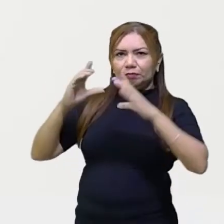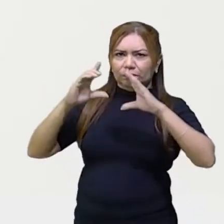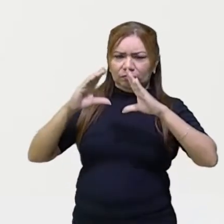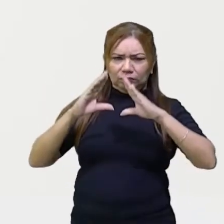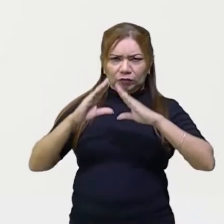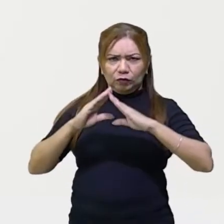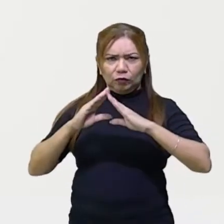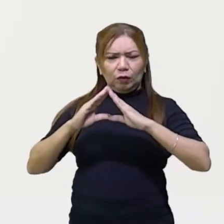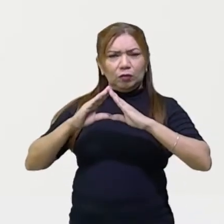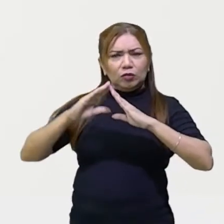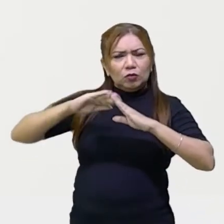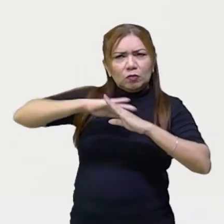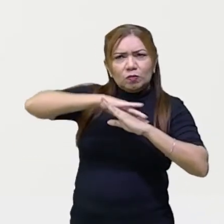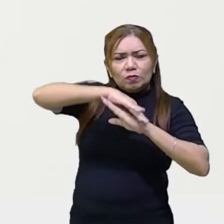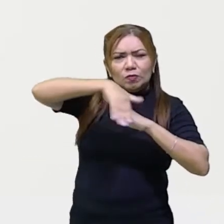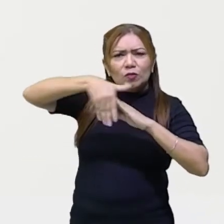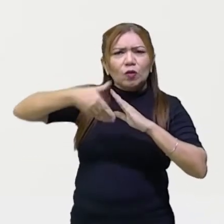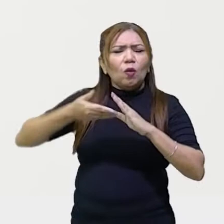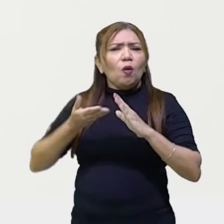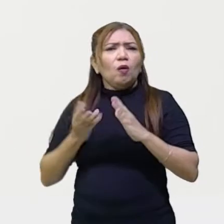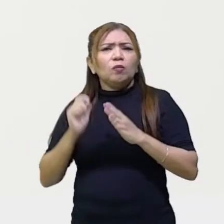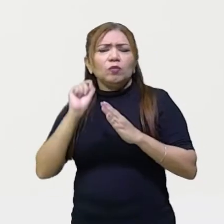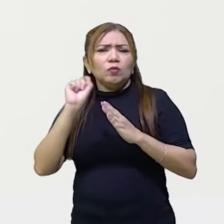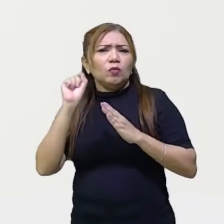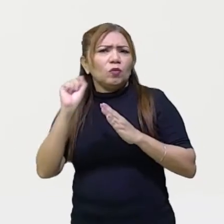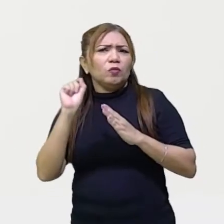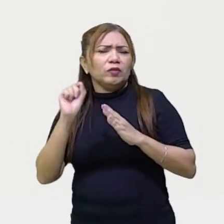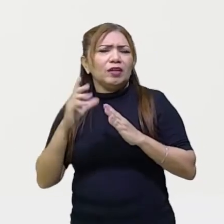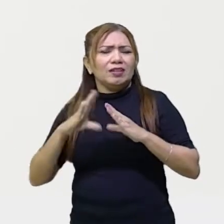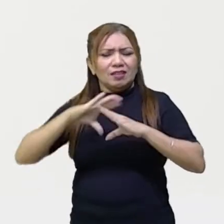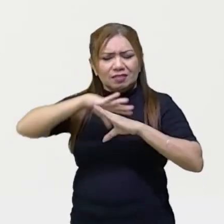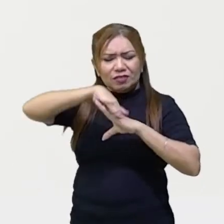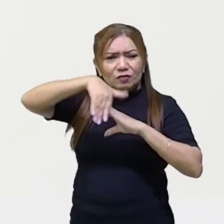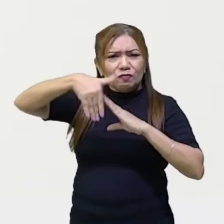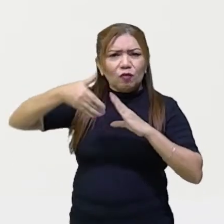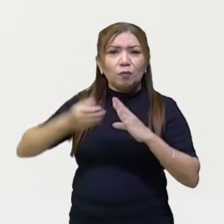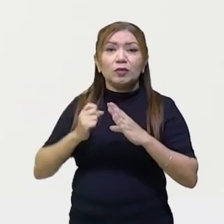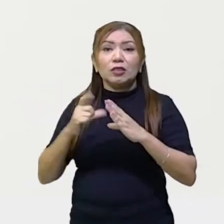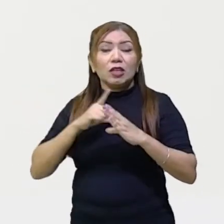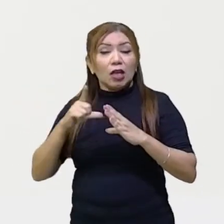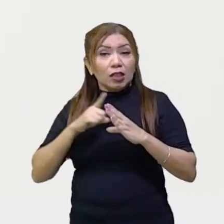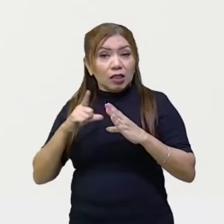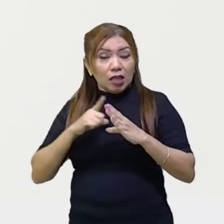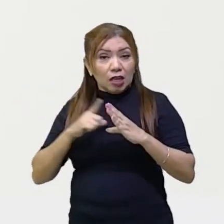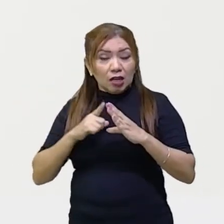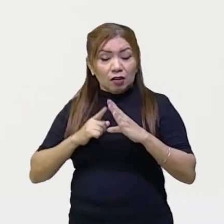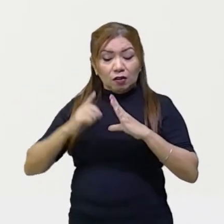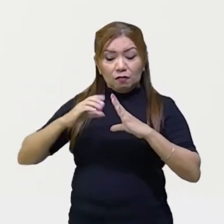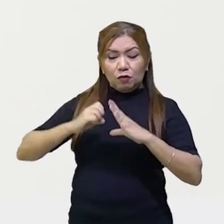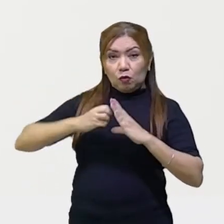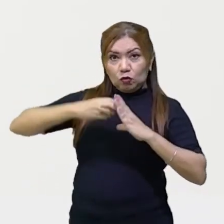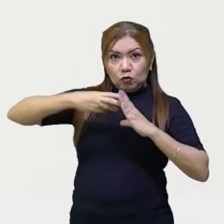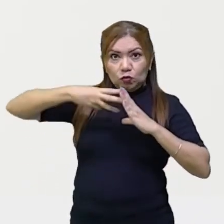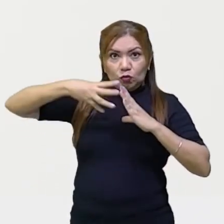espaciais O que são gente são figuras com três